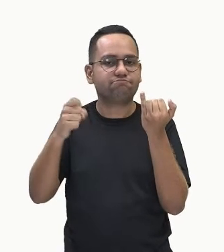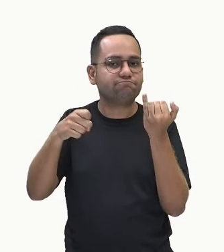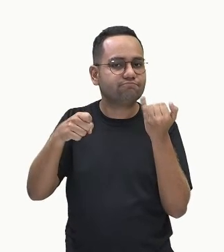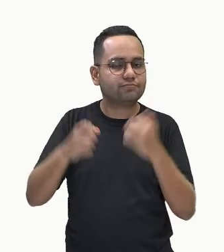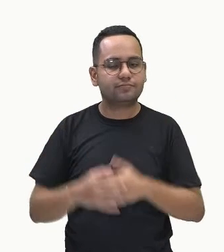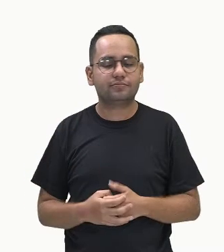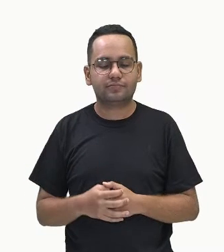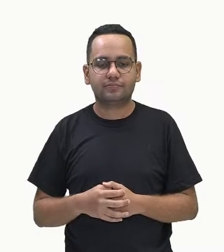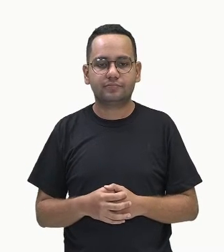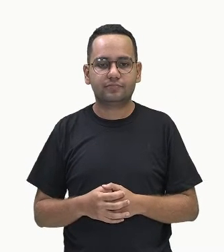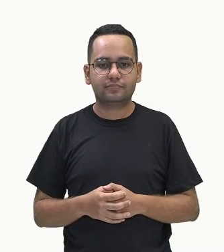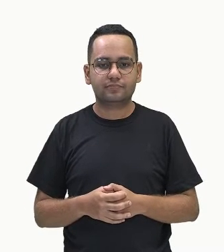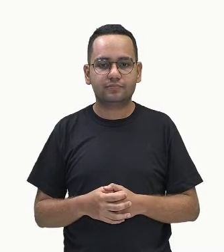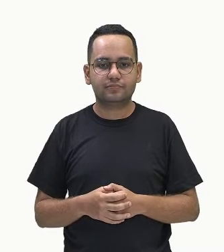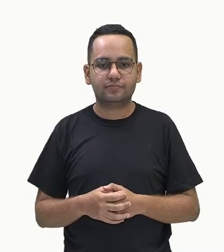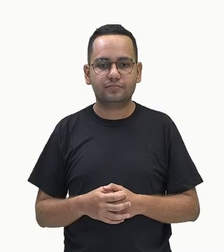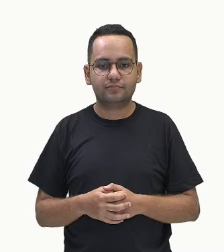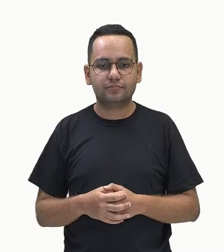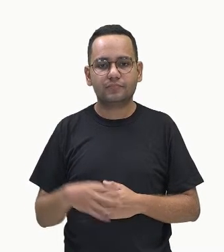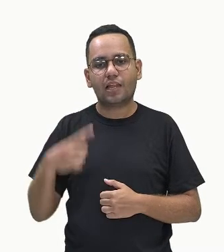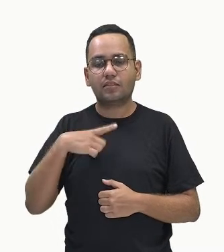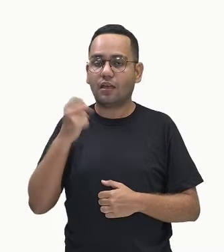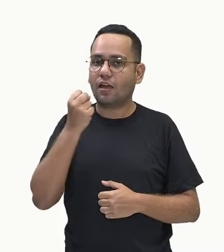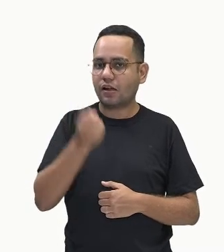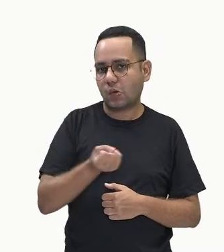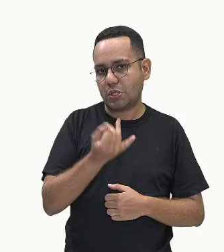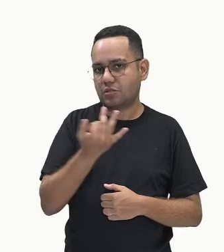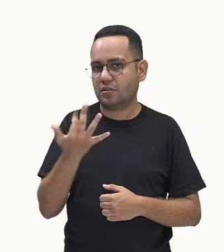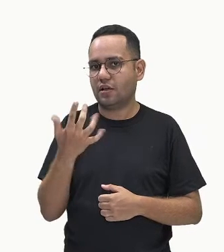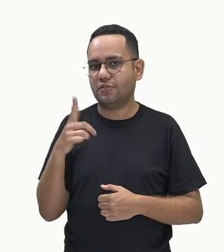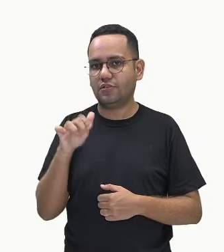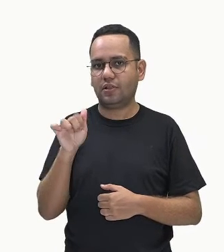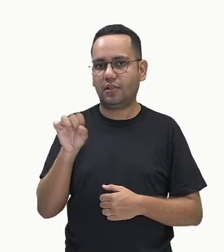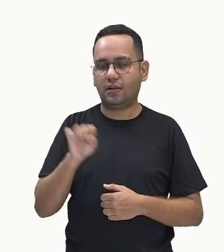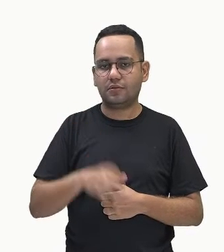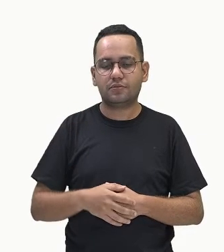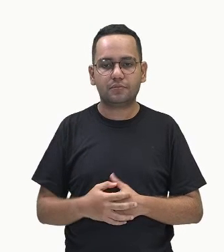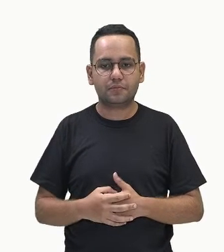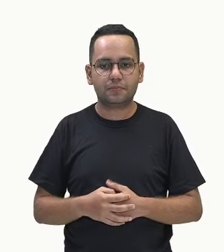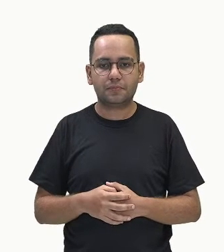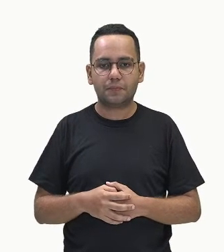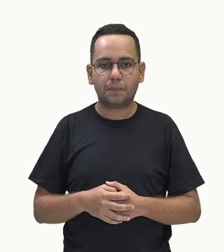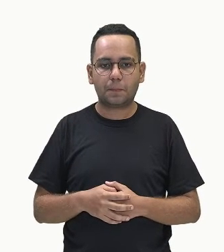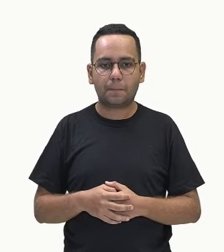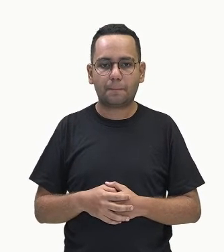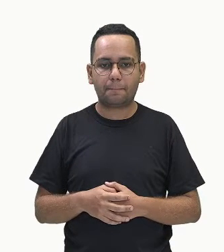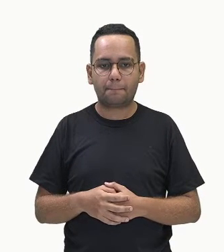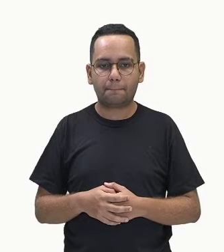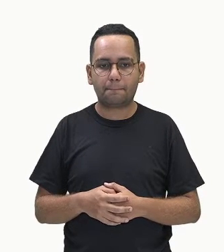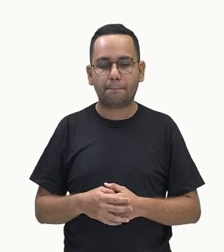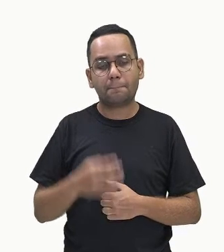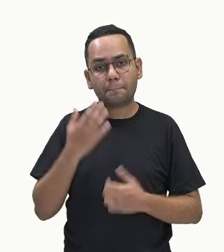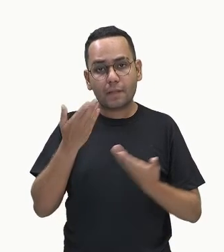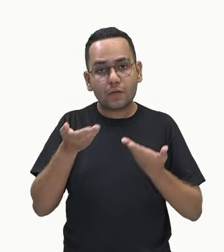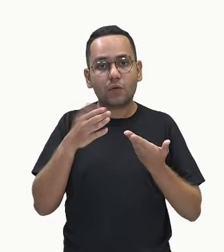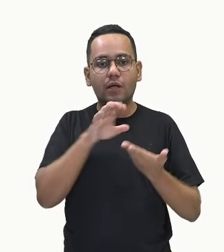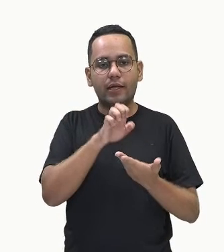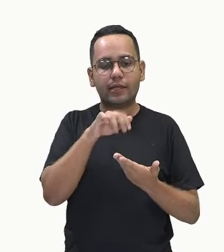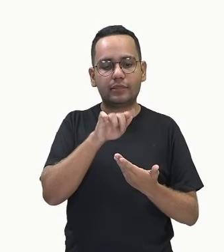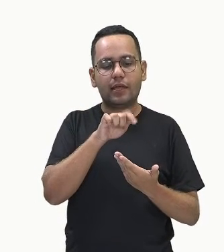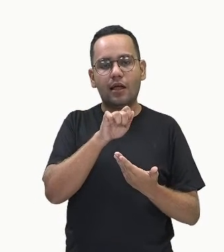sim. Eu tenho o número de lados. Qual é? Quantos lados tem? Ora, é um